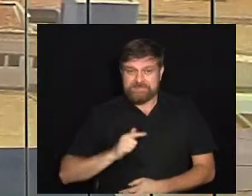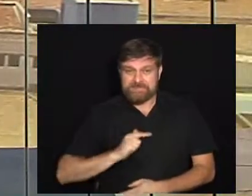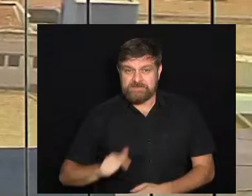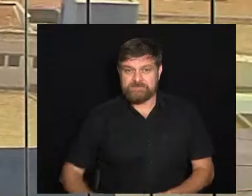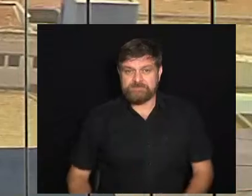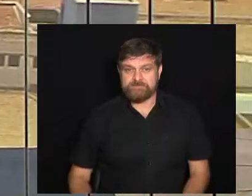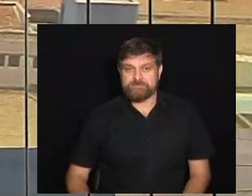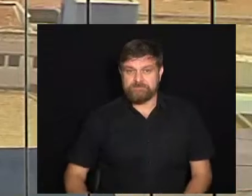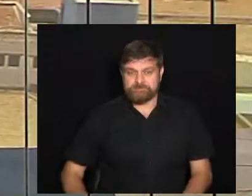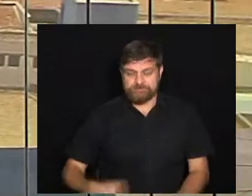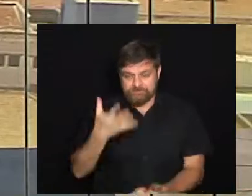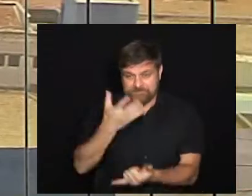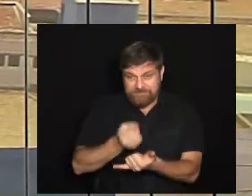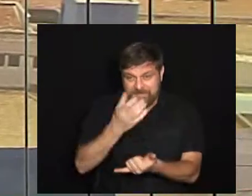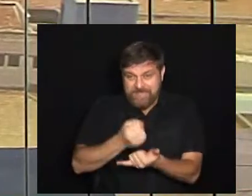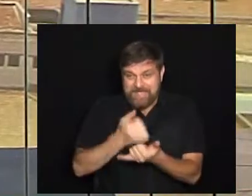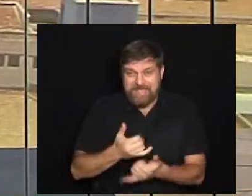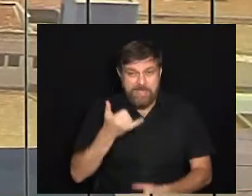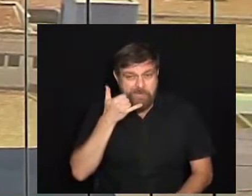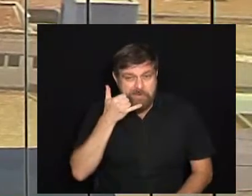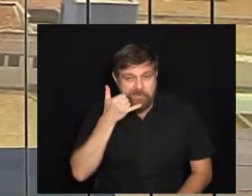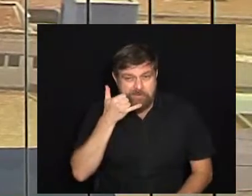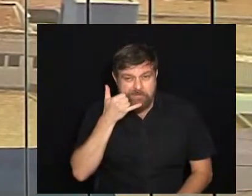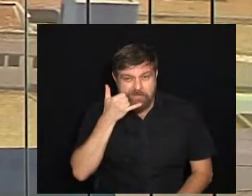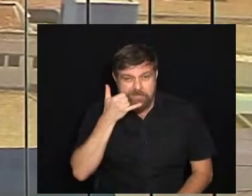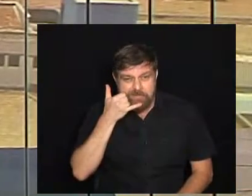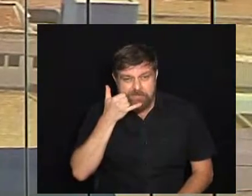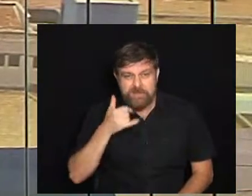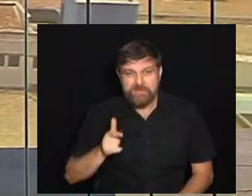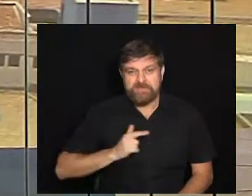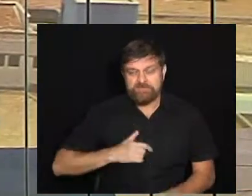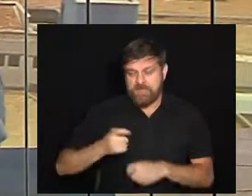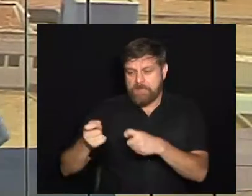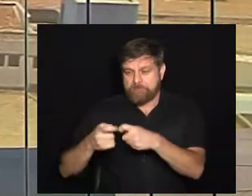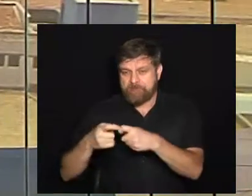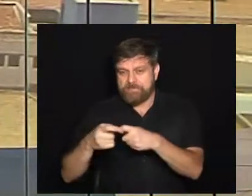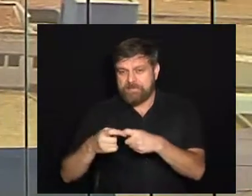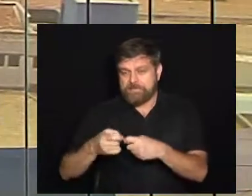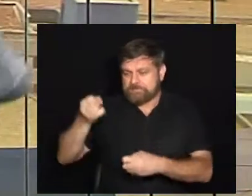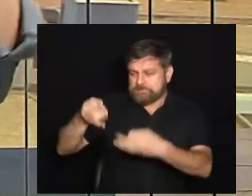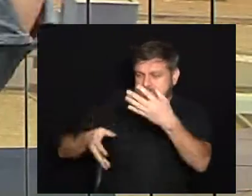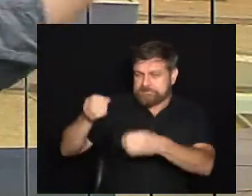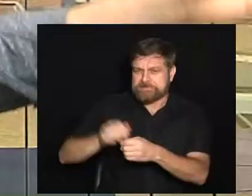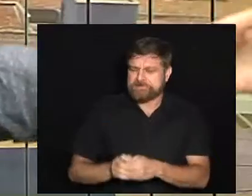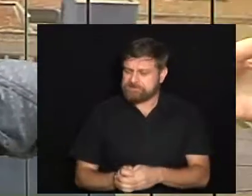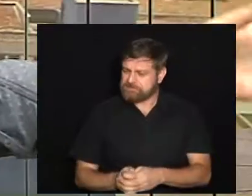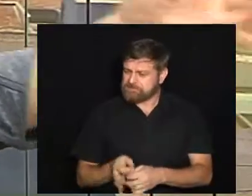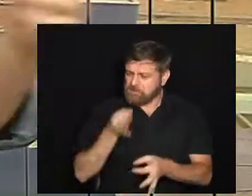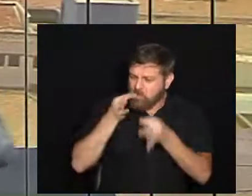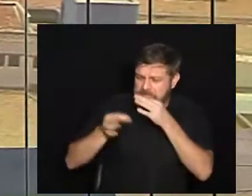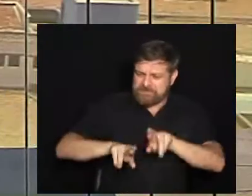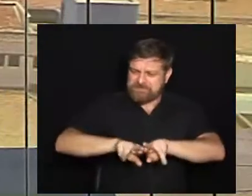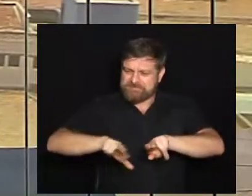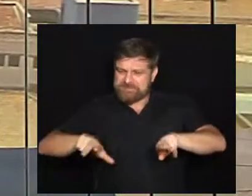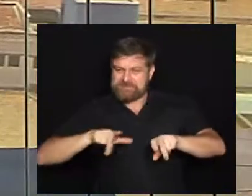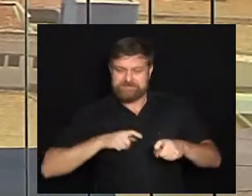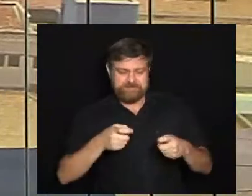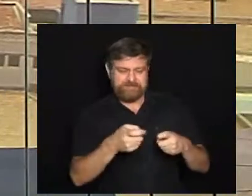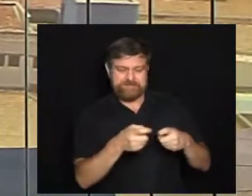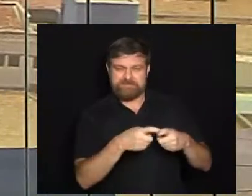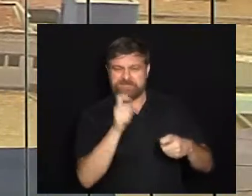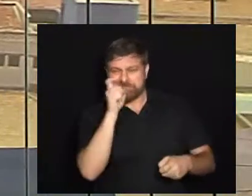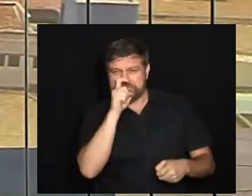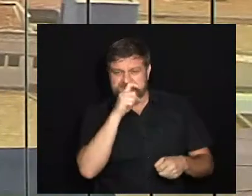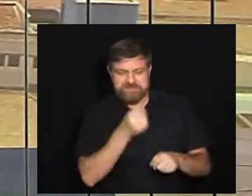batalha dos áudios né no whatsapp em que a gente teve médicos que falaram a médicos que falaram b gente que diz que a médica e a médica